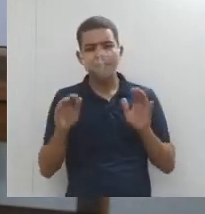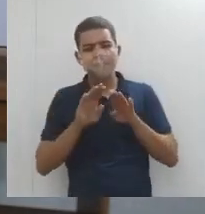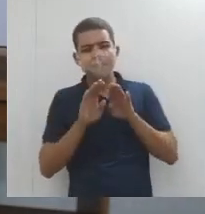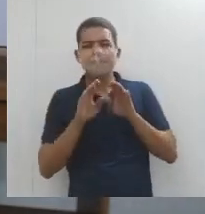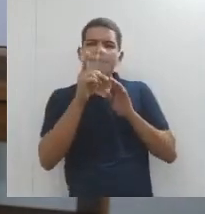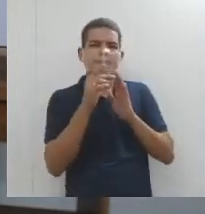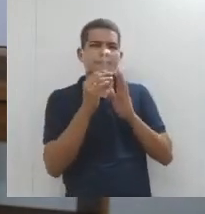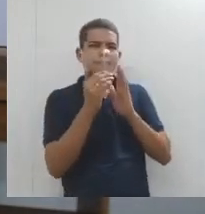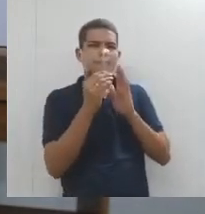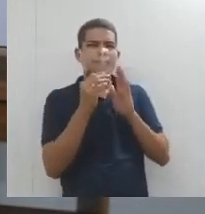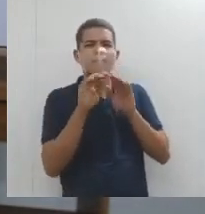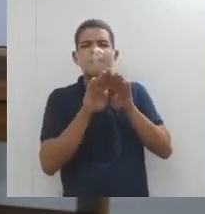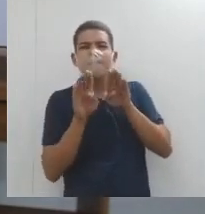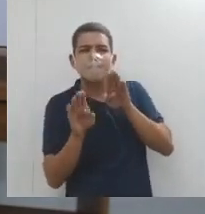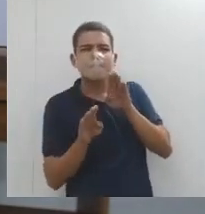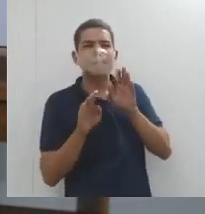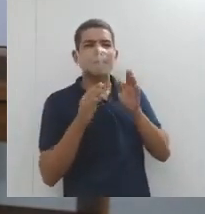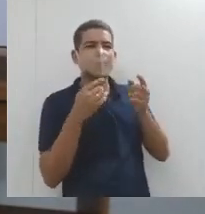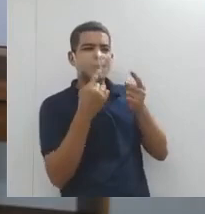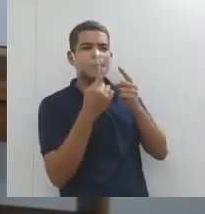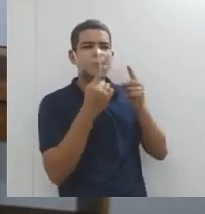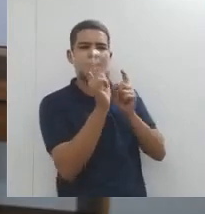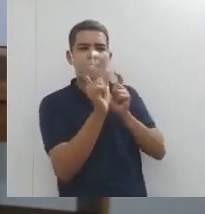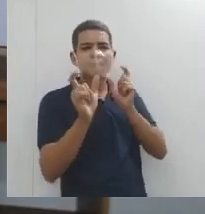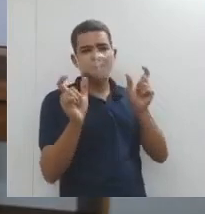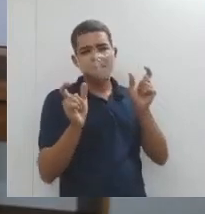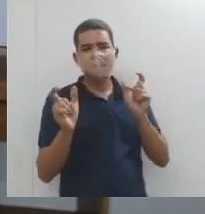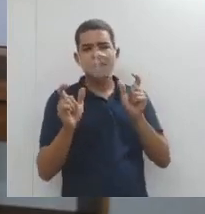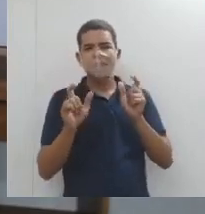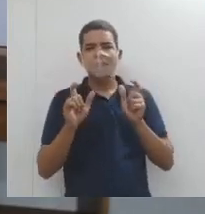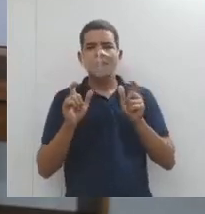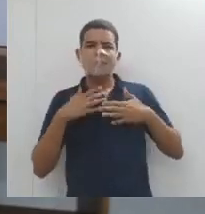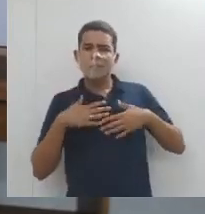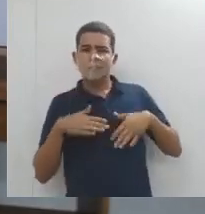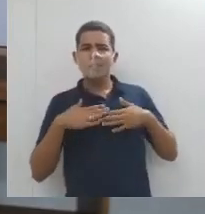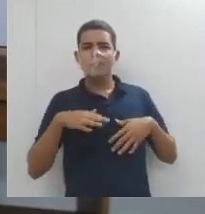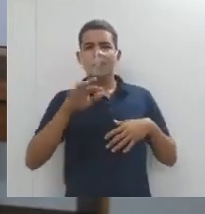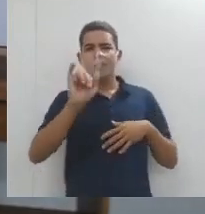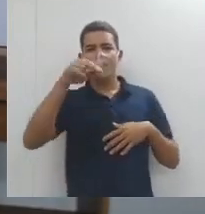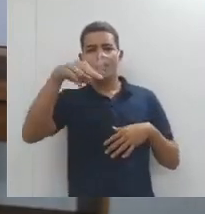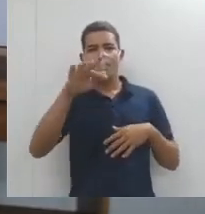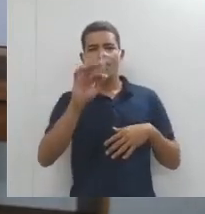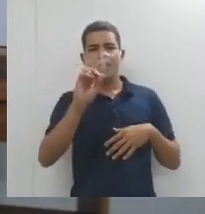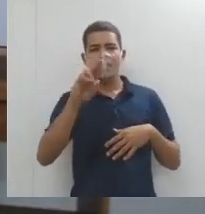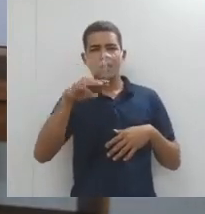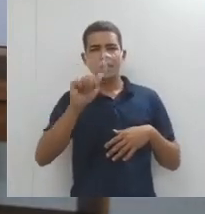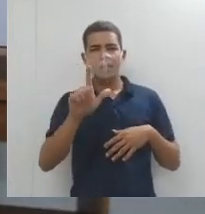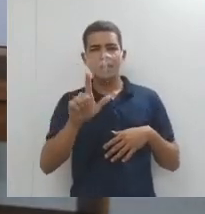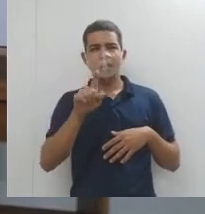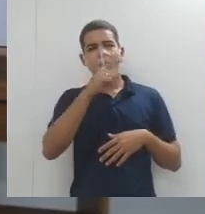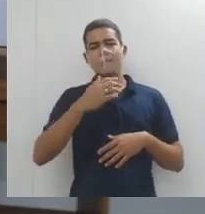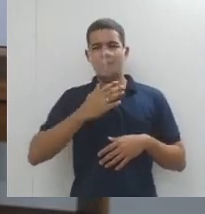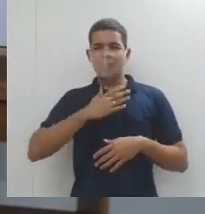você, tá? É uma. Anteontem mesmo, eu falando com uma pessoa, ela escrevendo para